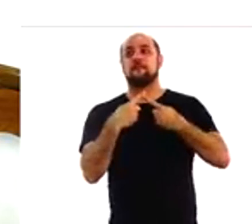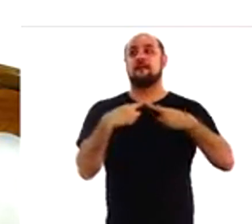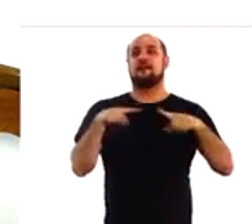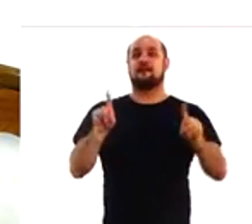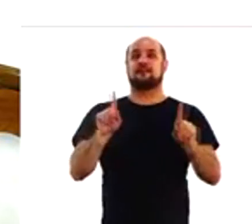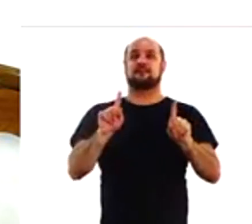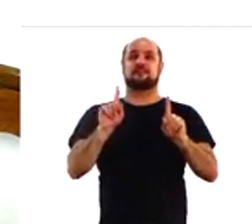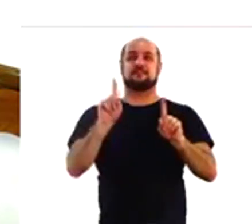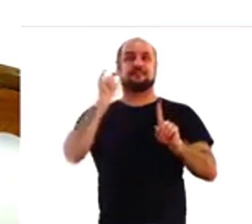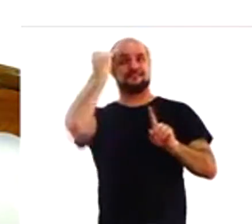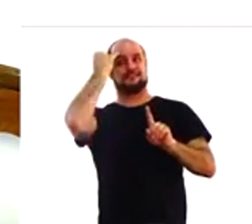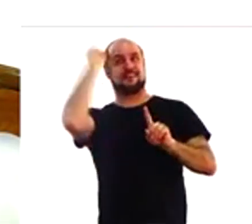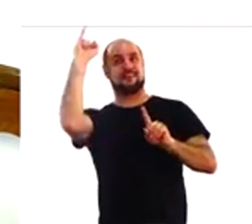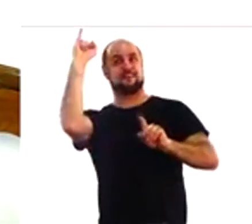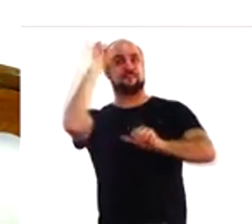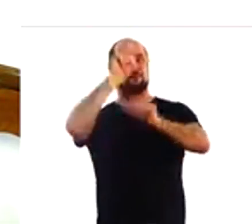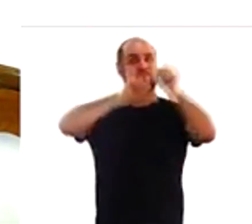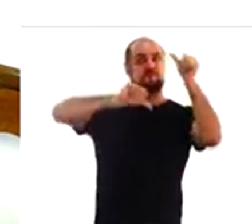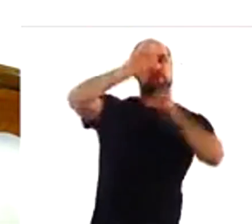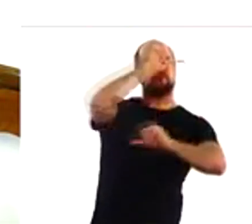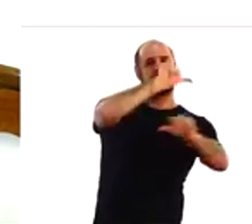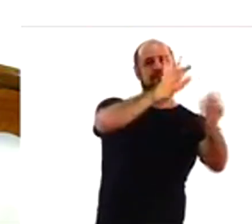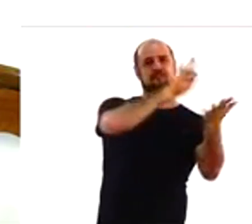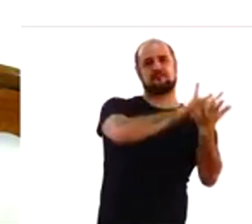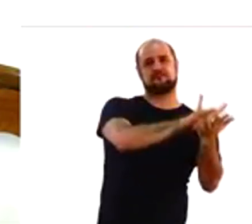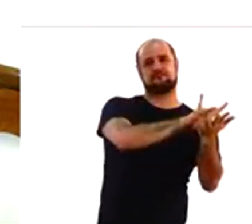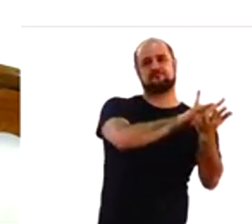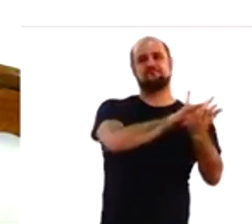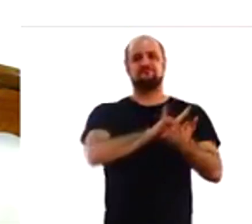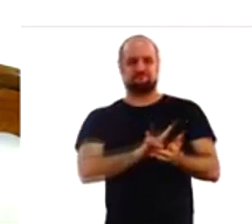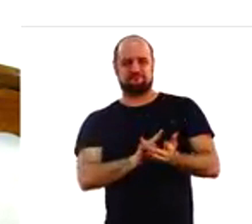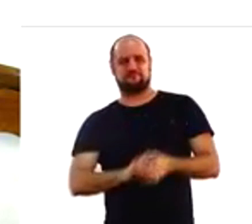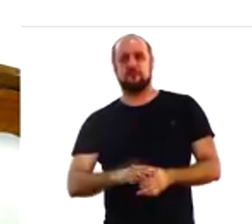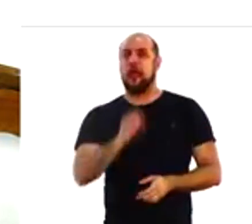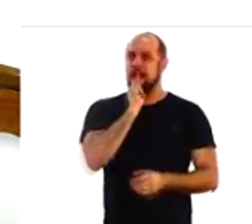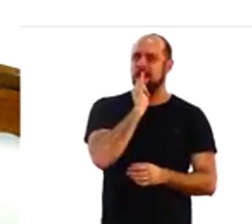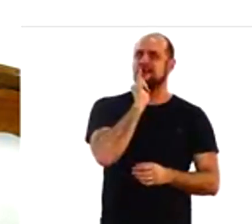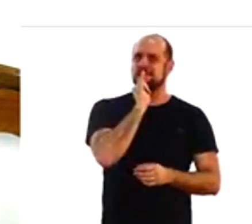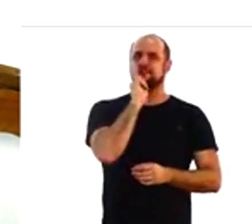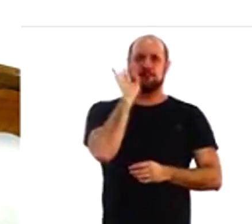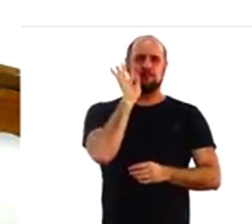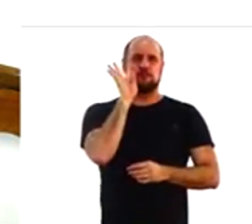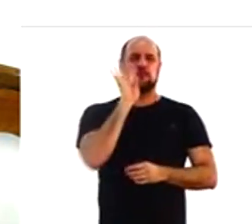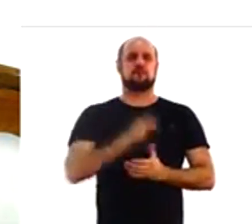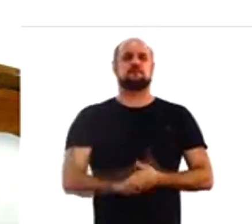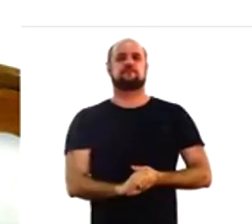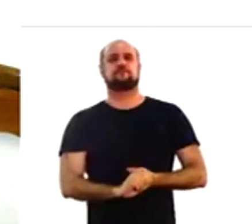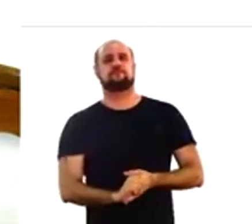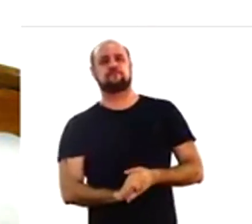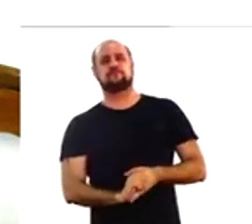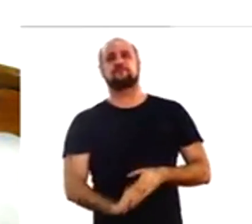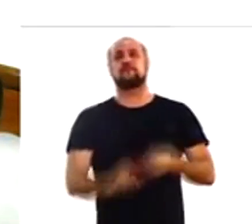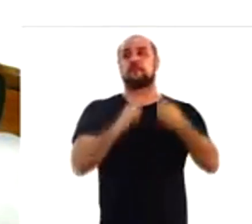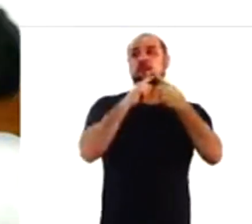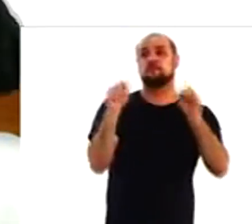para ela. Ok, eu acho que esse é um exemplo interessante. Mas um outro exemplo